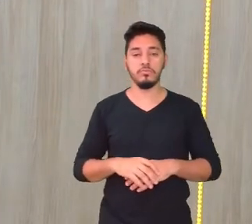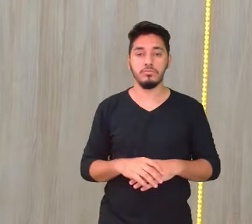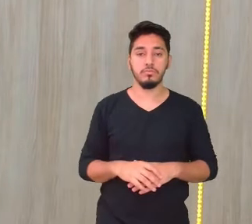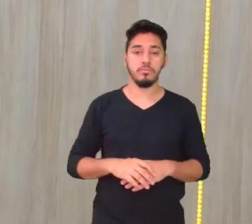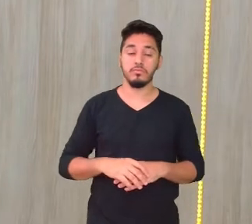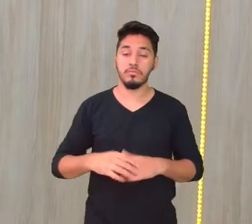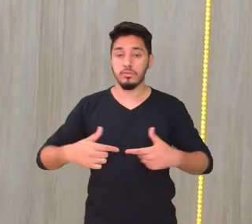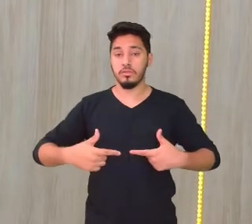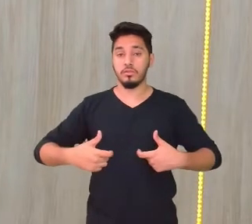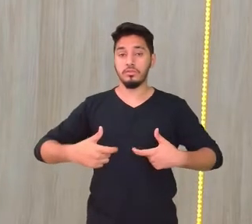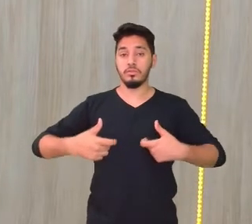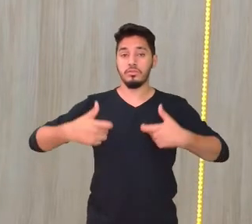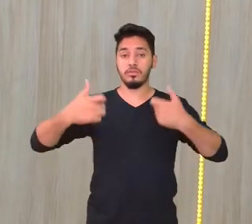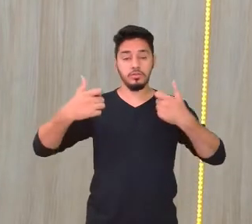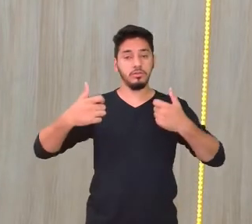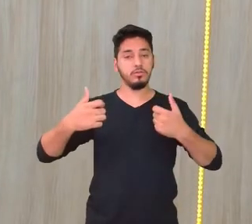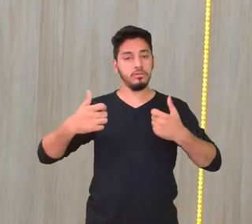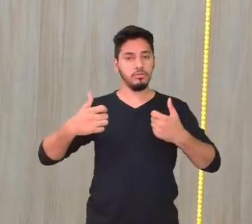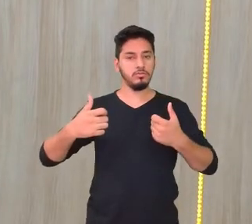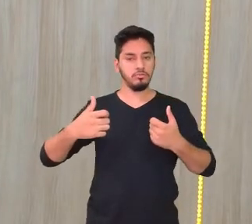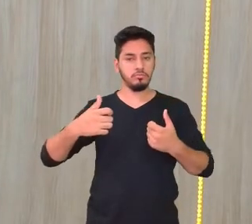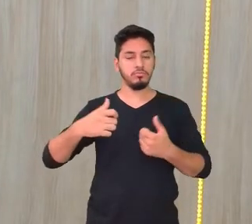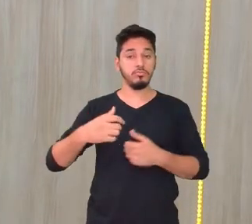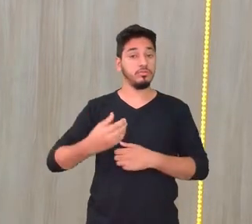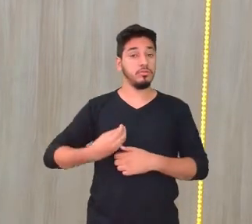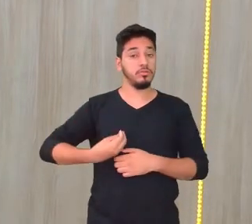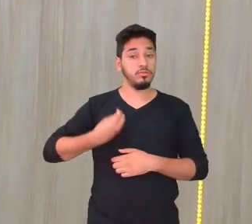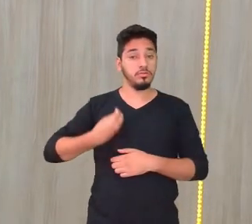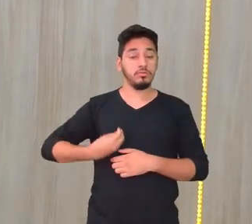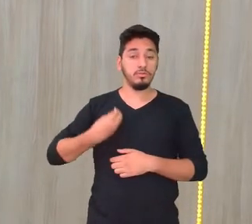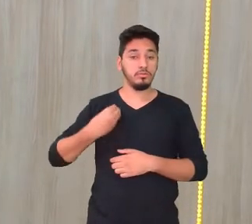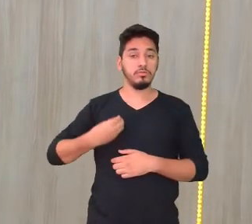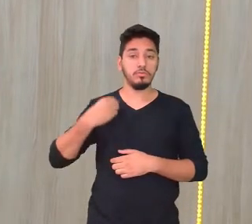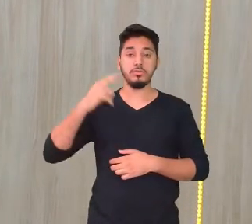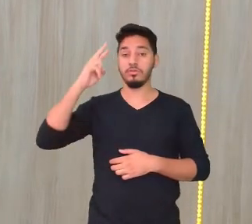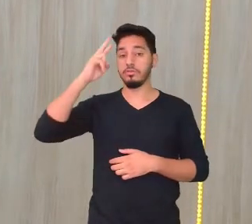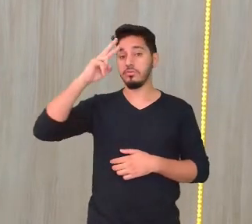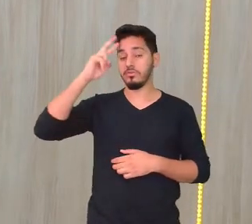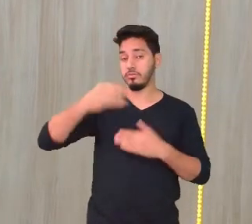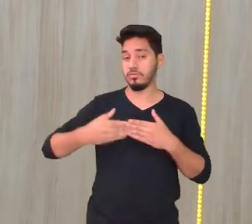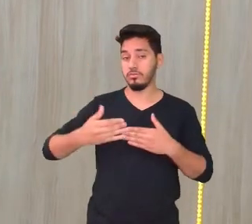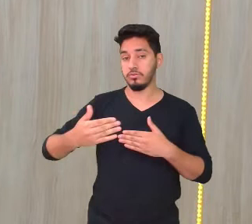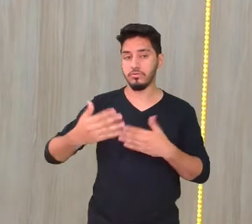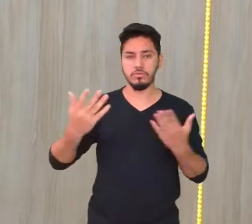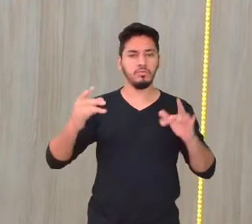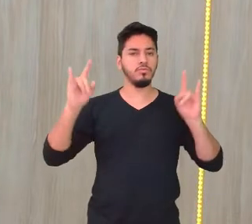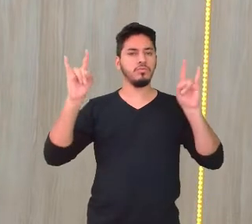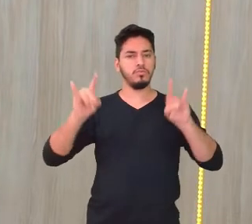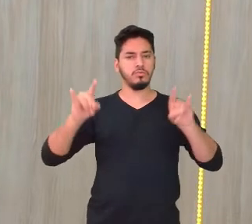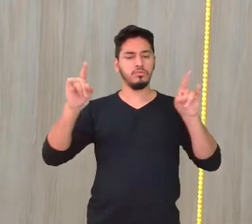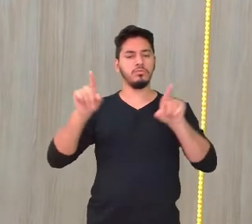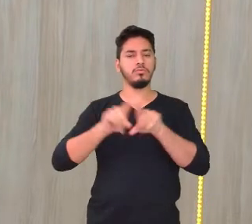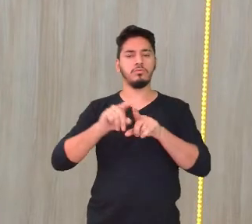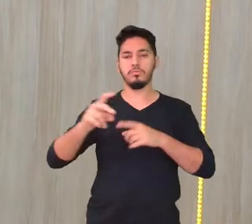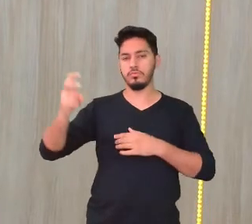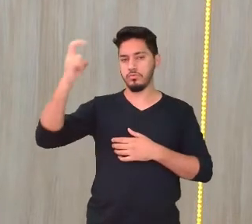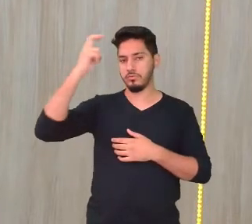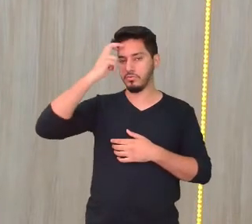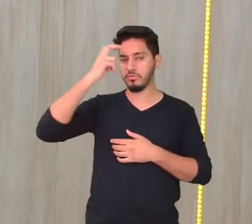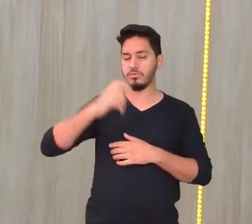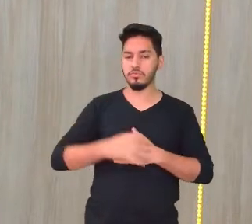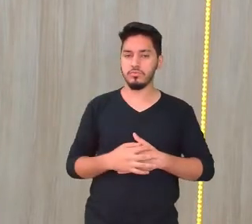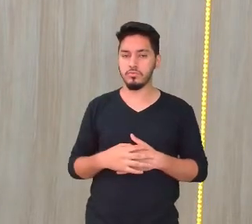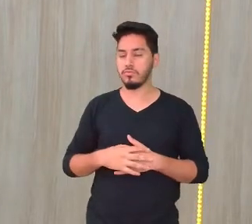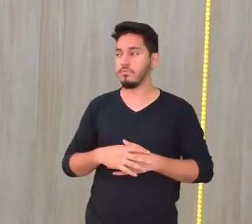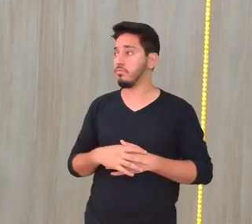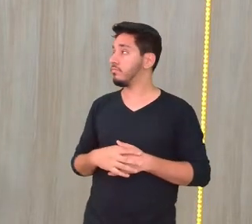grandes guerras, né, e batalhas que aconteceram ao longo, né, da história. Então o rock também é cultura, também é história. O Iron Maiden